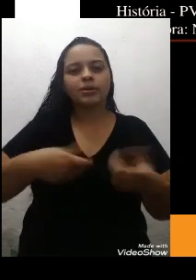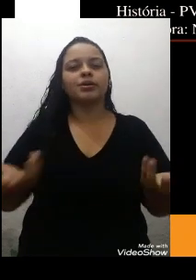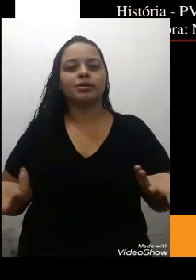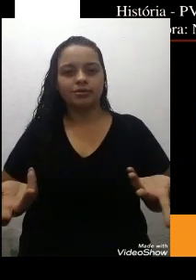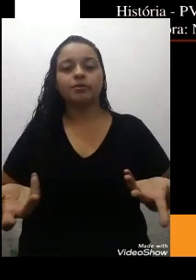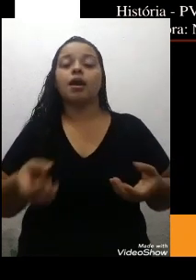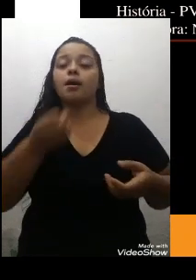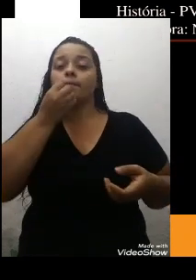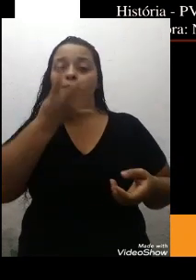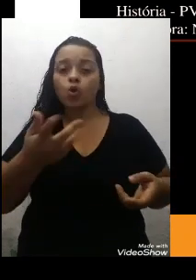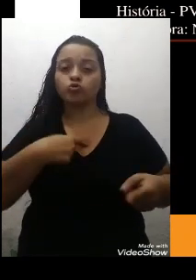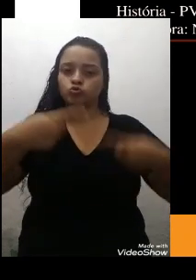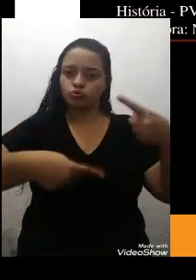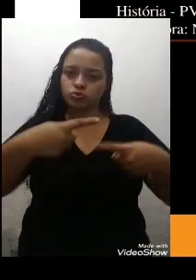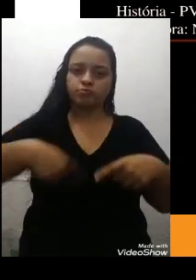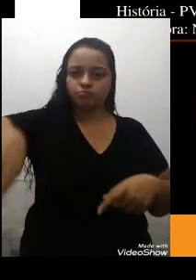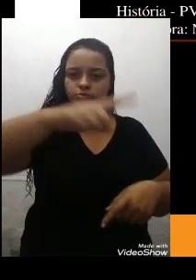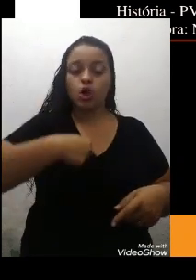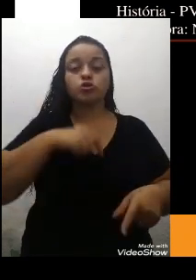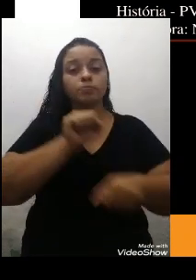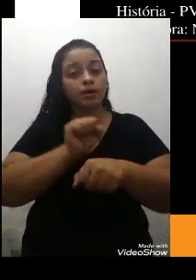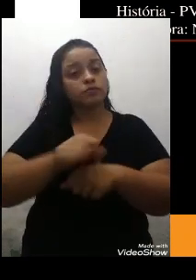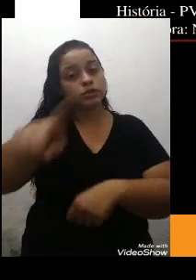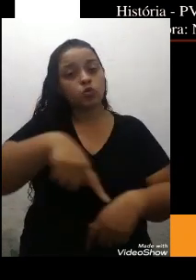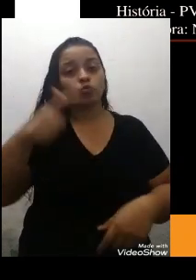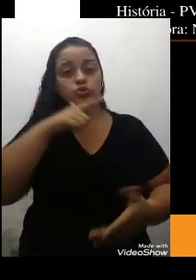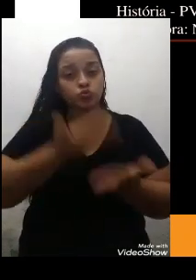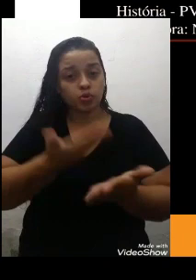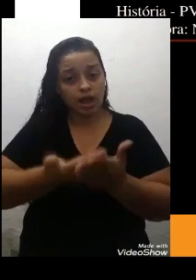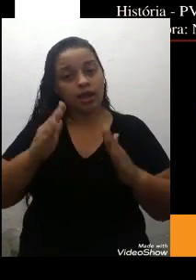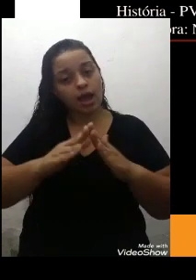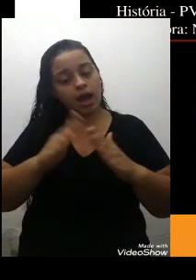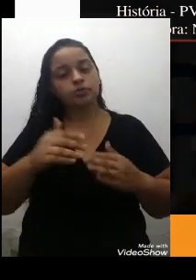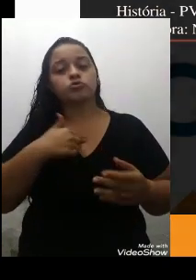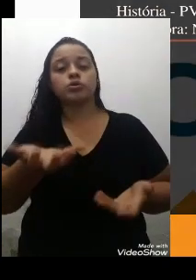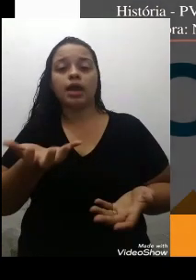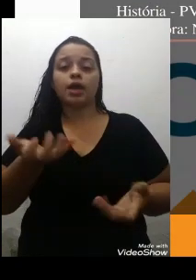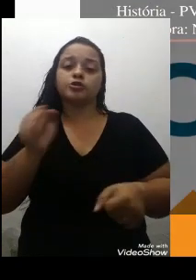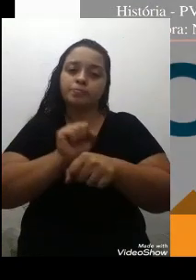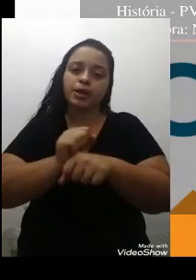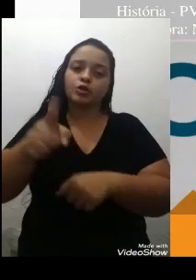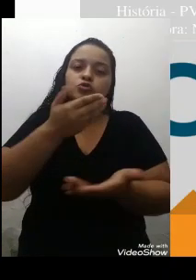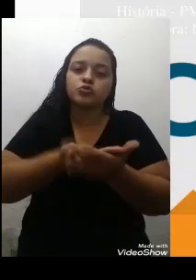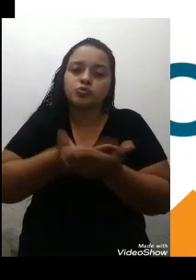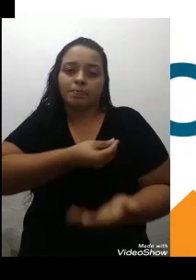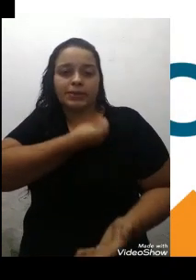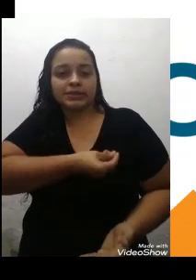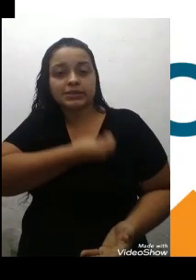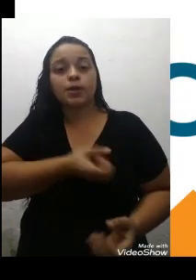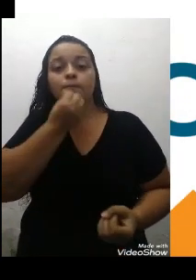espero que vocês estejam conseguindo estudar em casa e logo a gente retorne a ter aulas presenciais. Bons estudos!